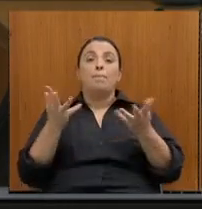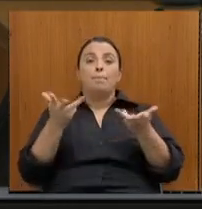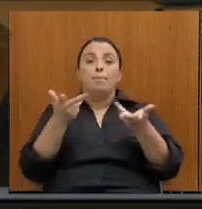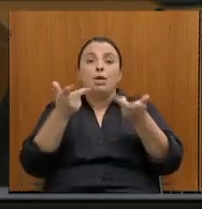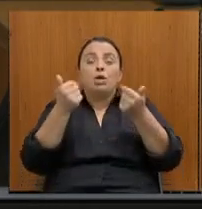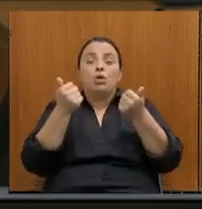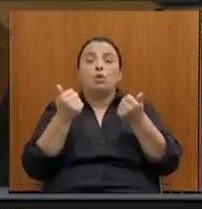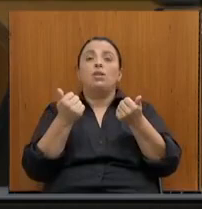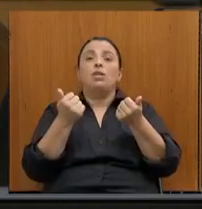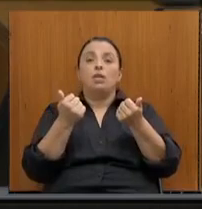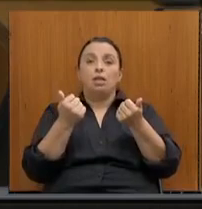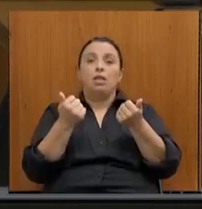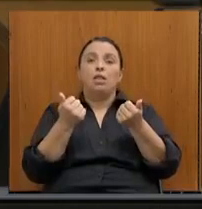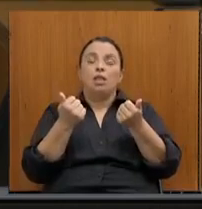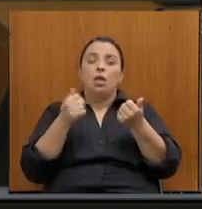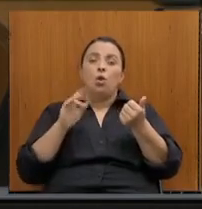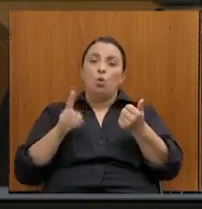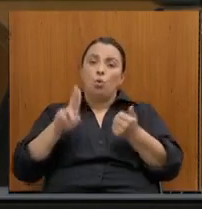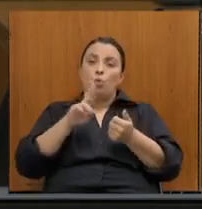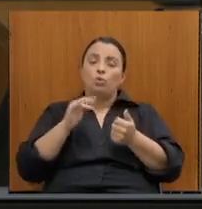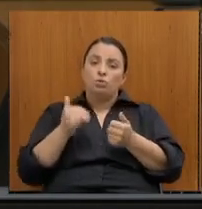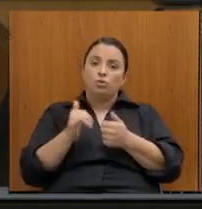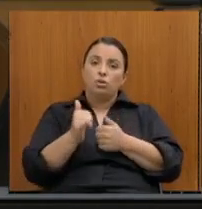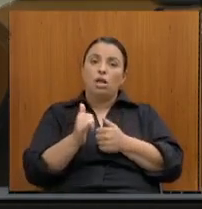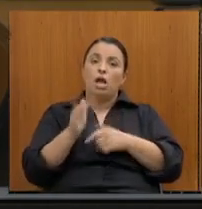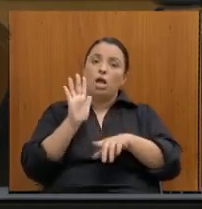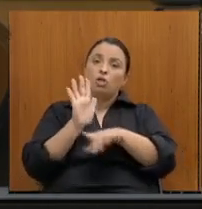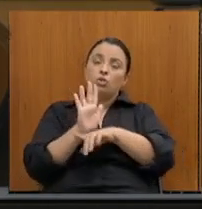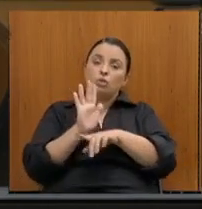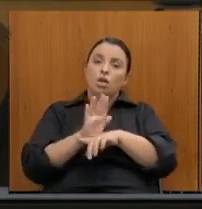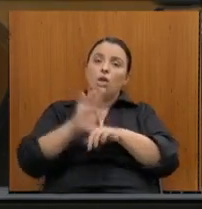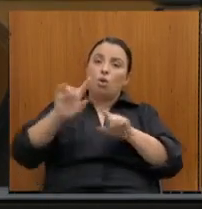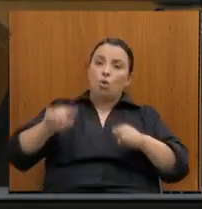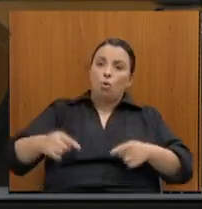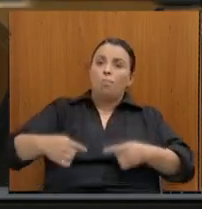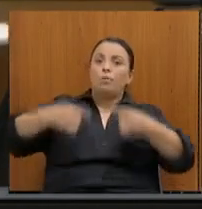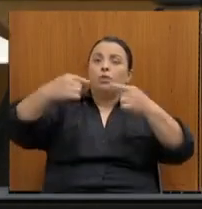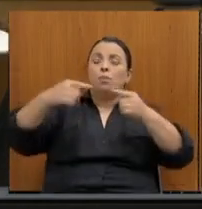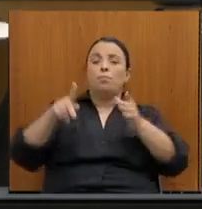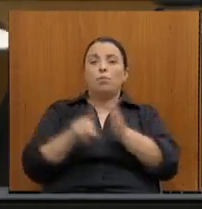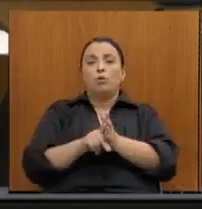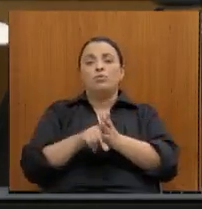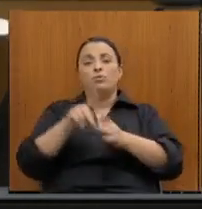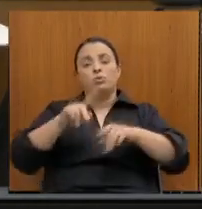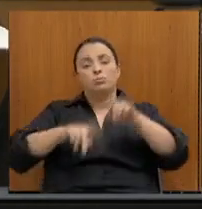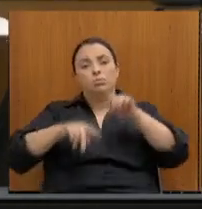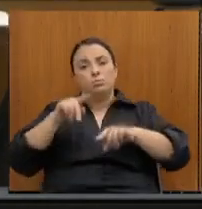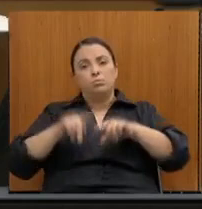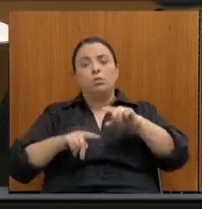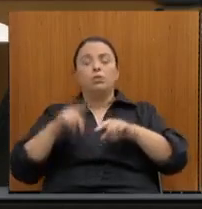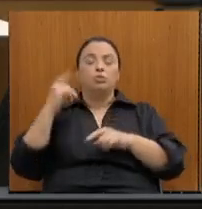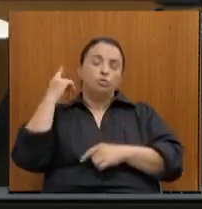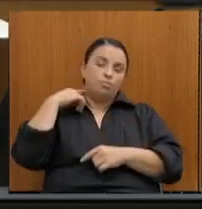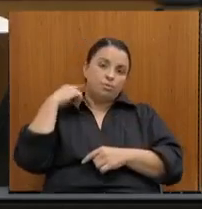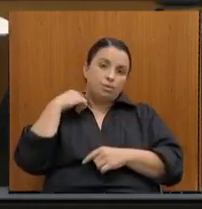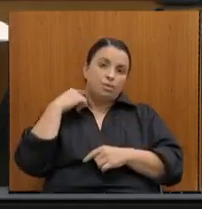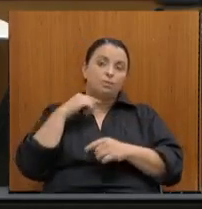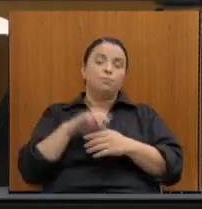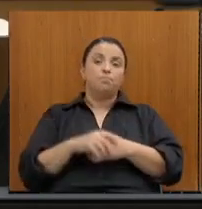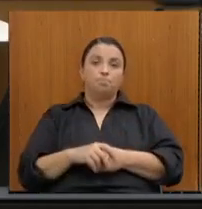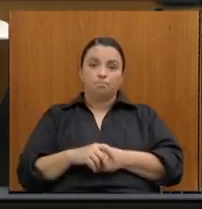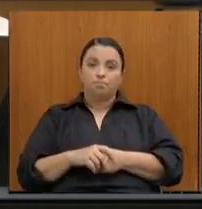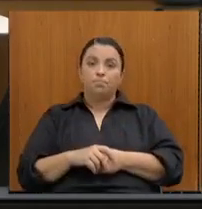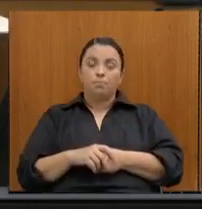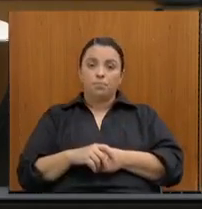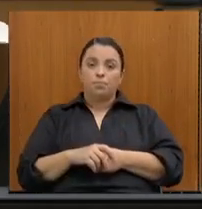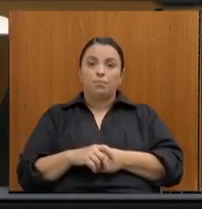contribuindo para o aumento da competitividade dos produtos mineiros retenção e atração